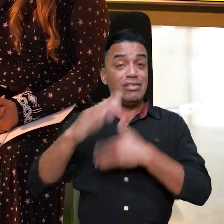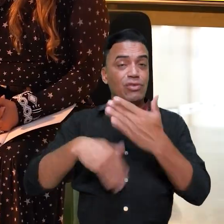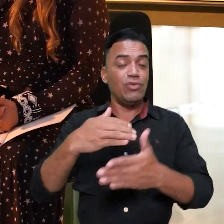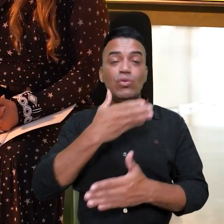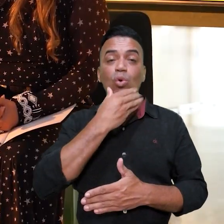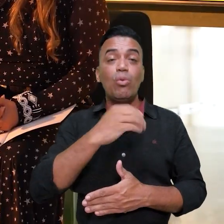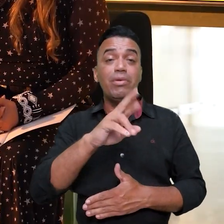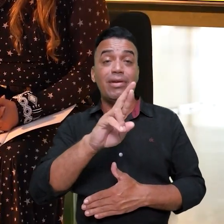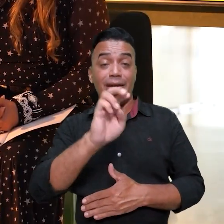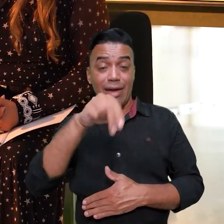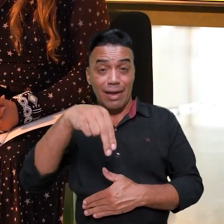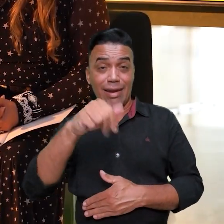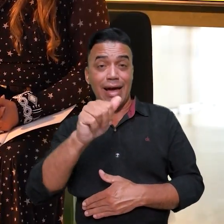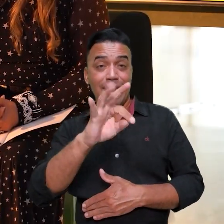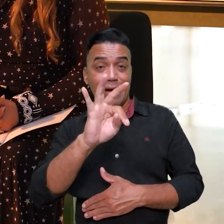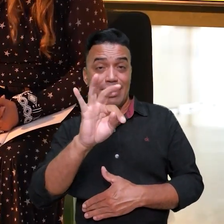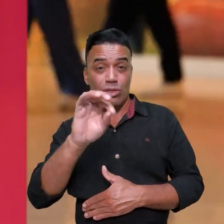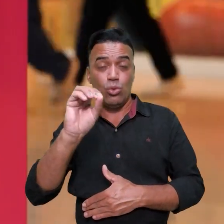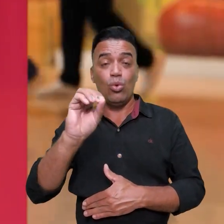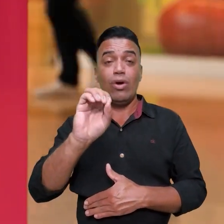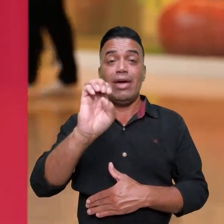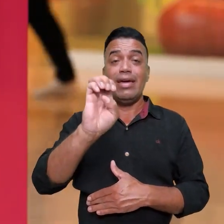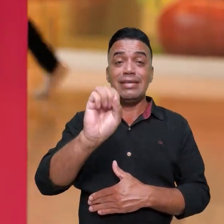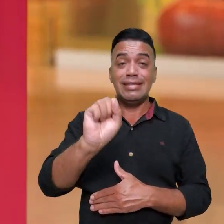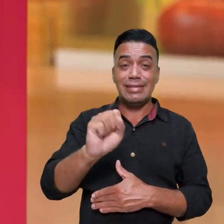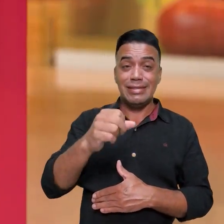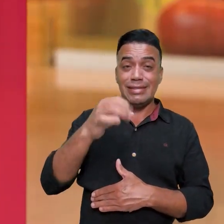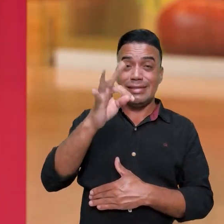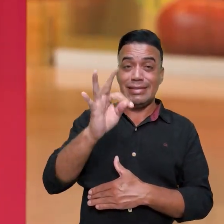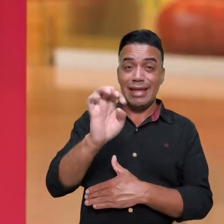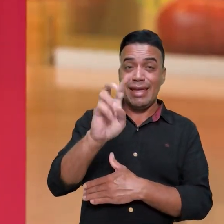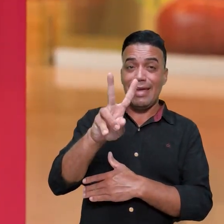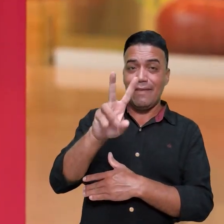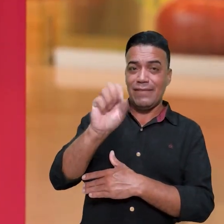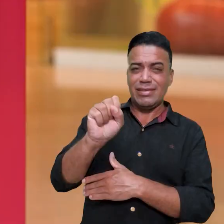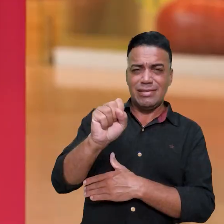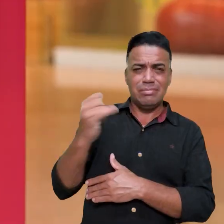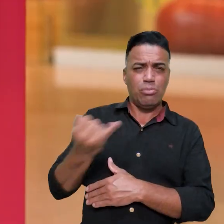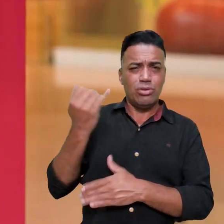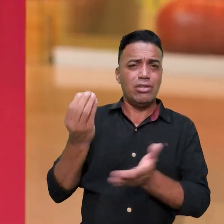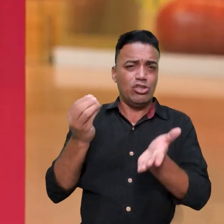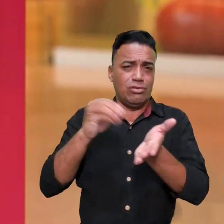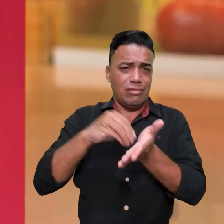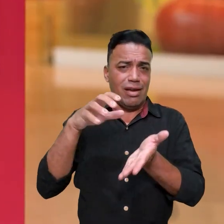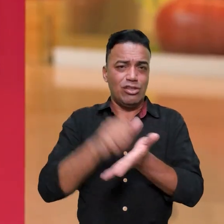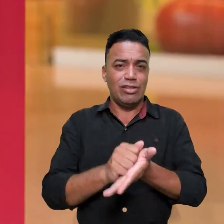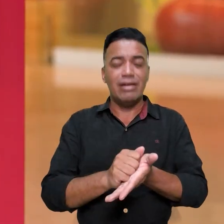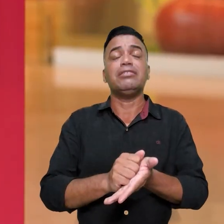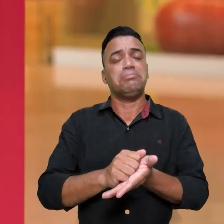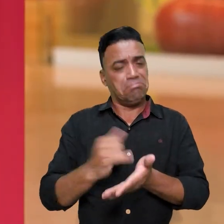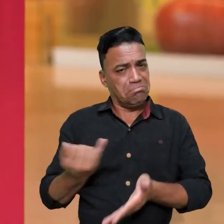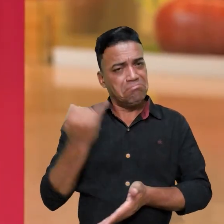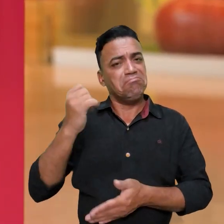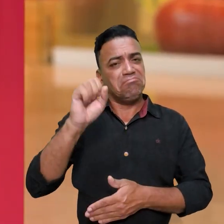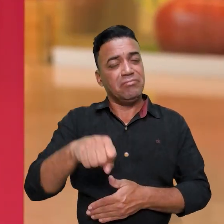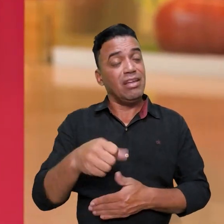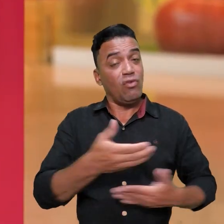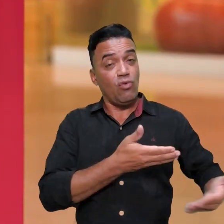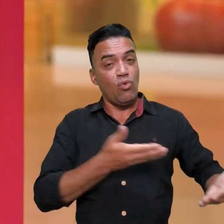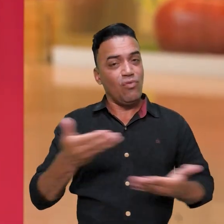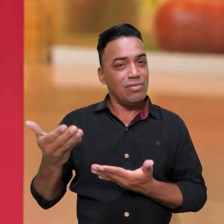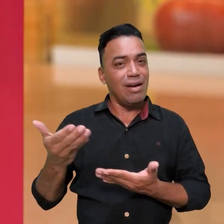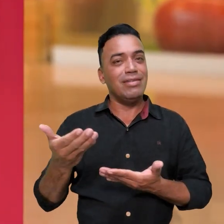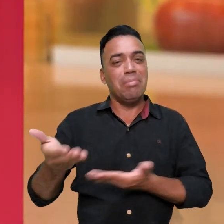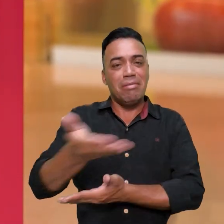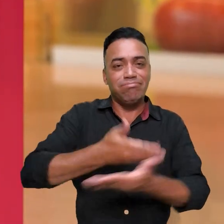carnavalesco Renato Esteves, importante registrar. Importante, sempre. Gente, nós fomos convidados hoje, eu fui convidada